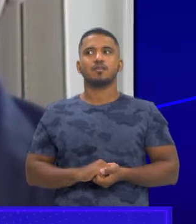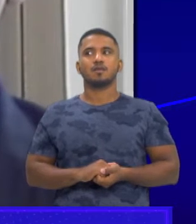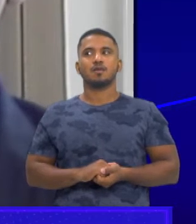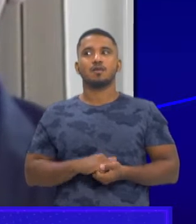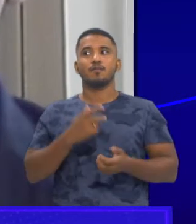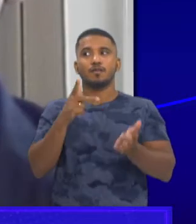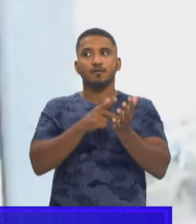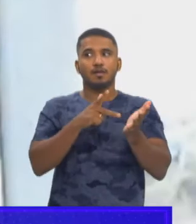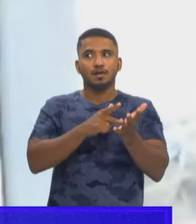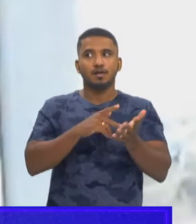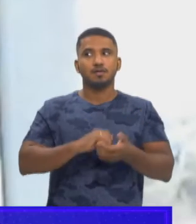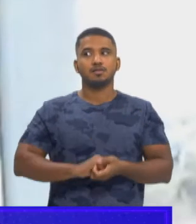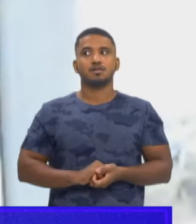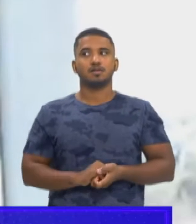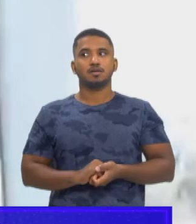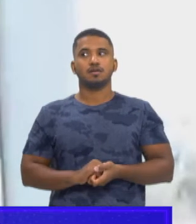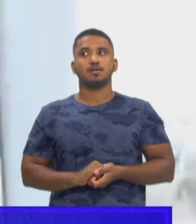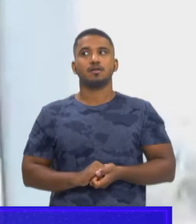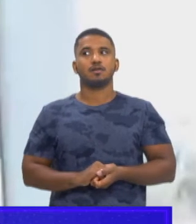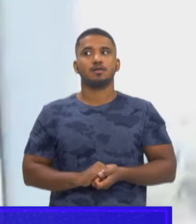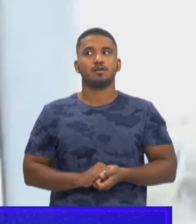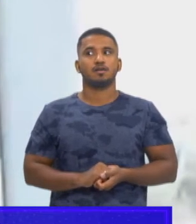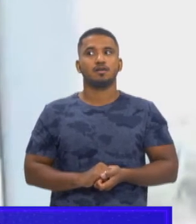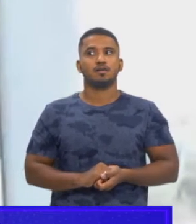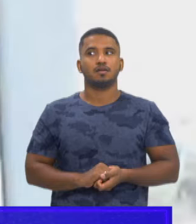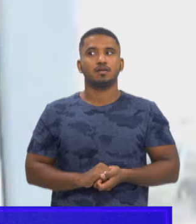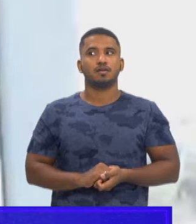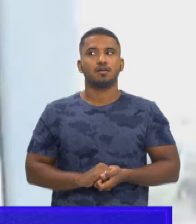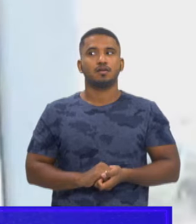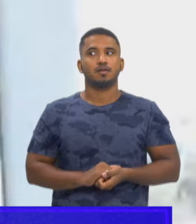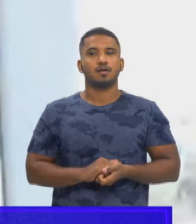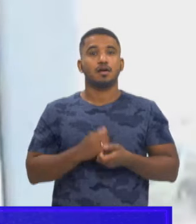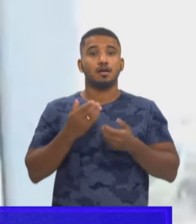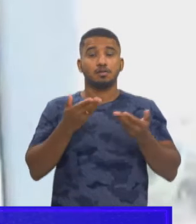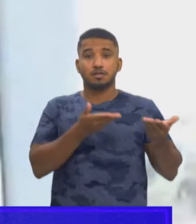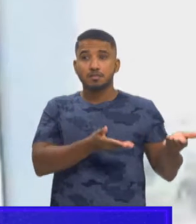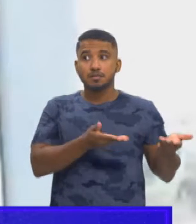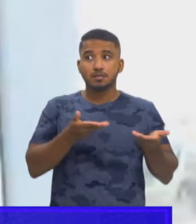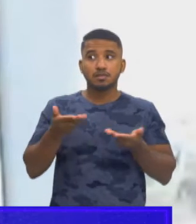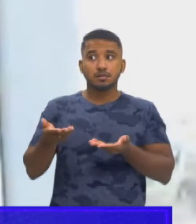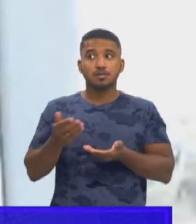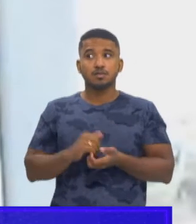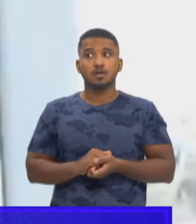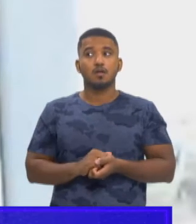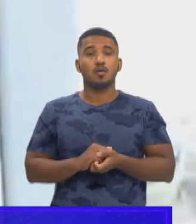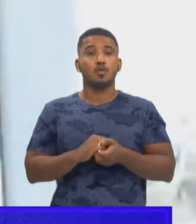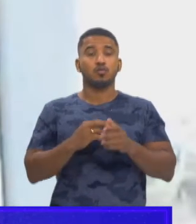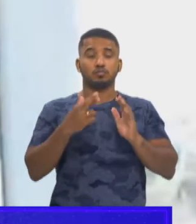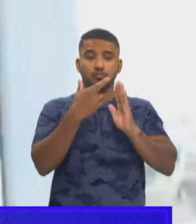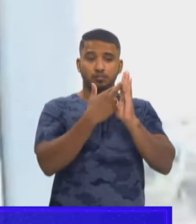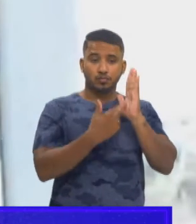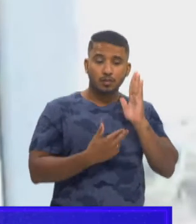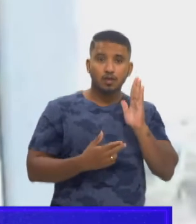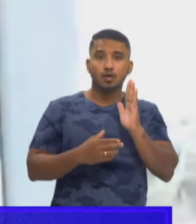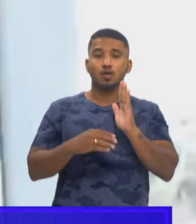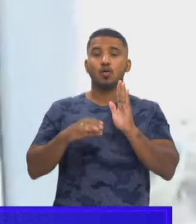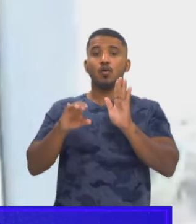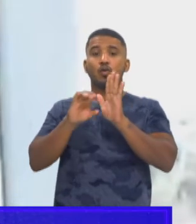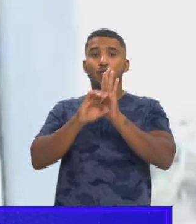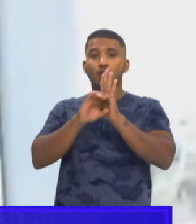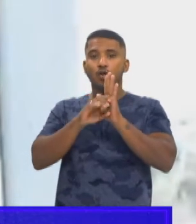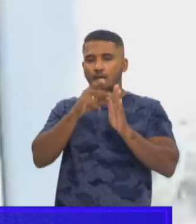que deveria estar? Chico, a lei, eu visualizo a lei como uma lei bastante